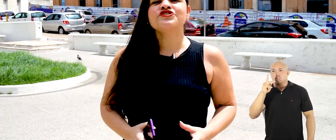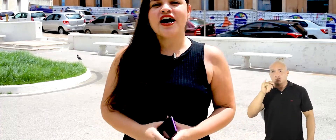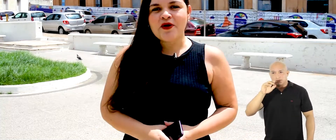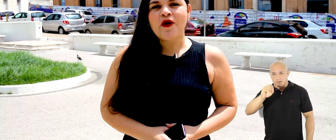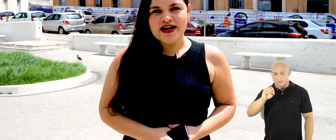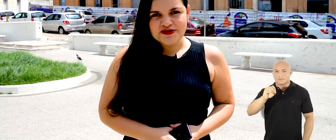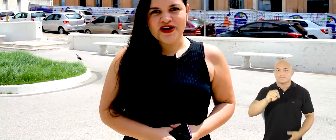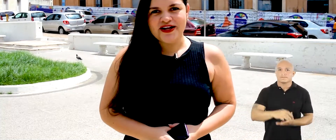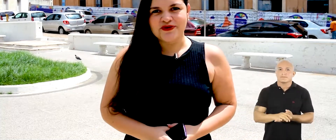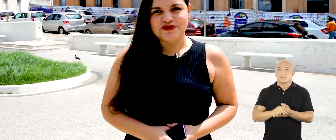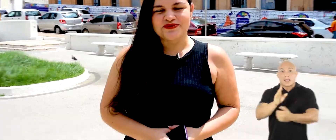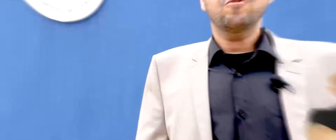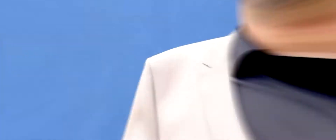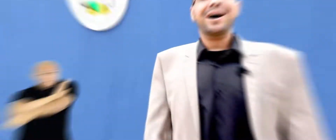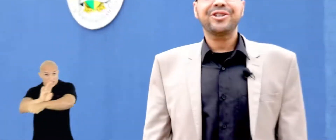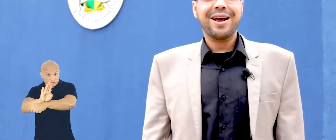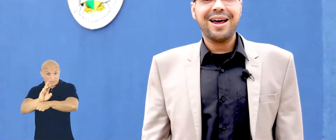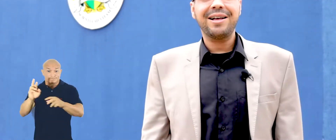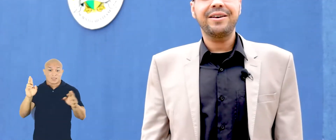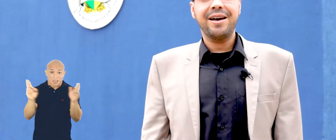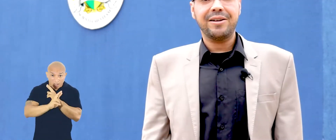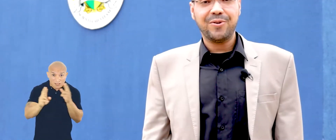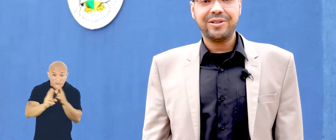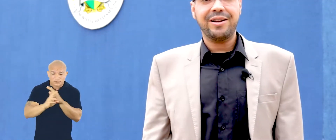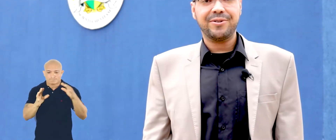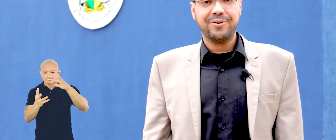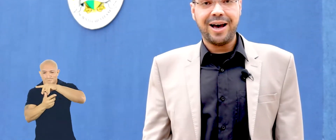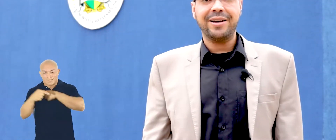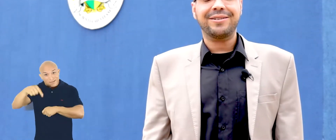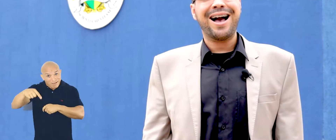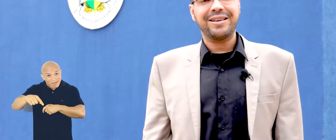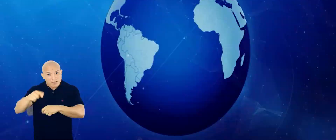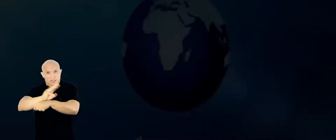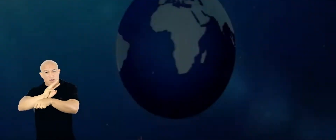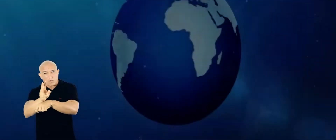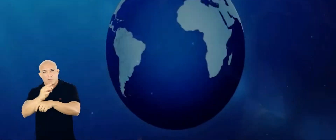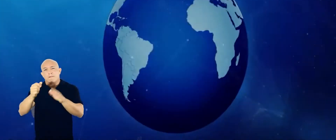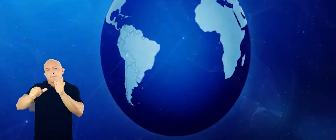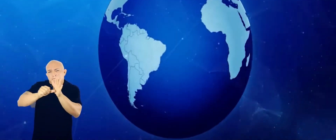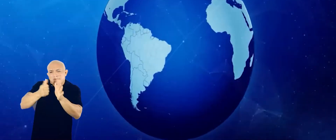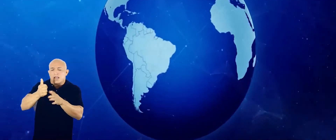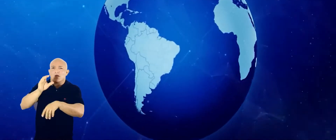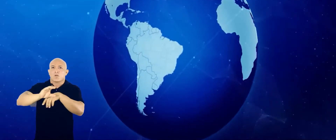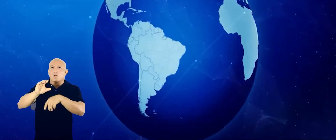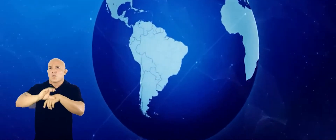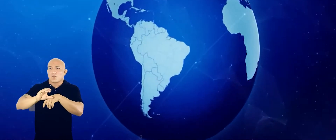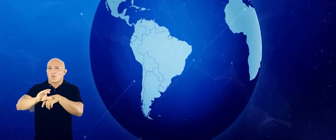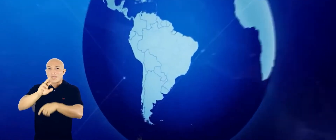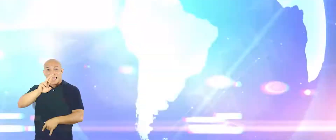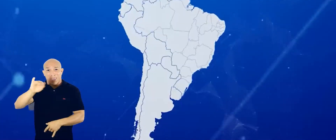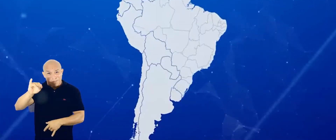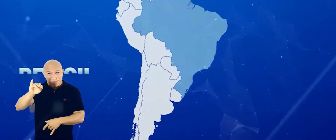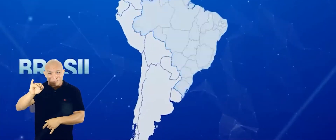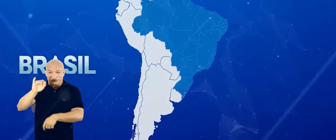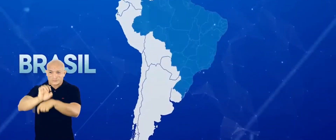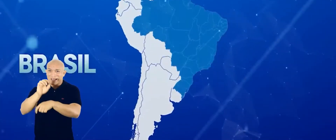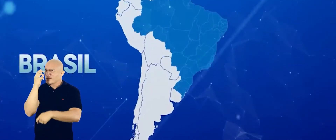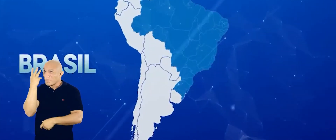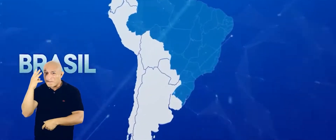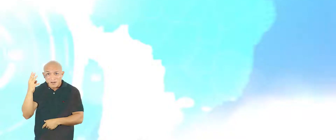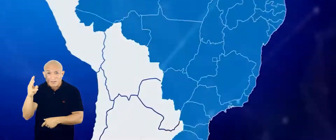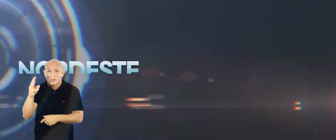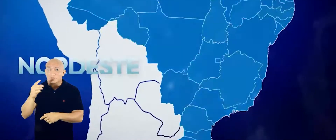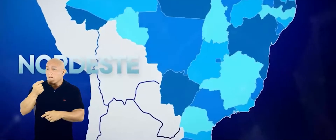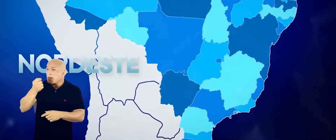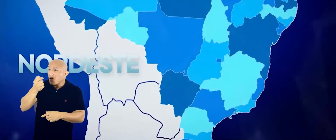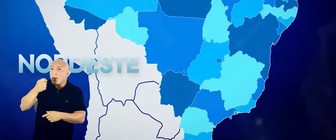professor Tiago Alisson Cardoso. O bacharelado em Relações Internacionais aqui na UEMA é o primeiro curso de RI do estado do